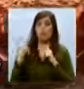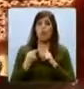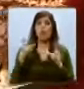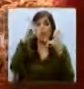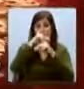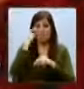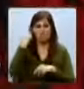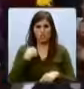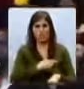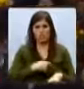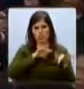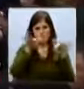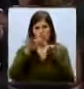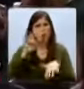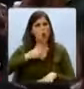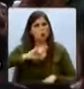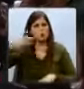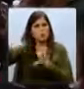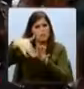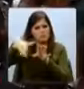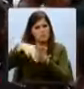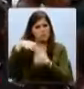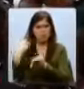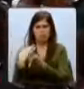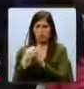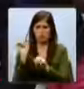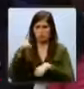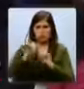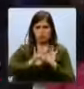inúmeros turistas a participar nas